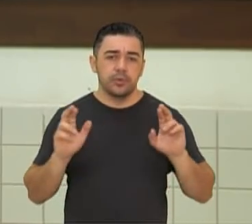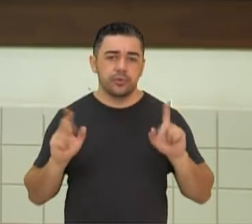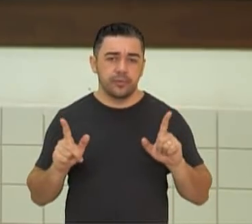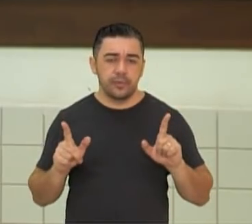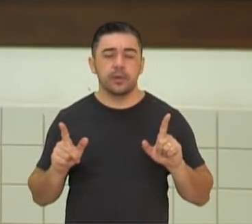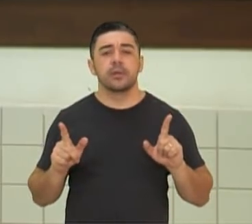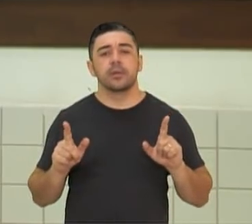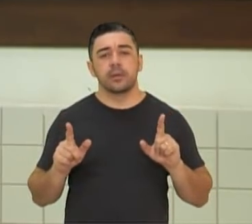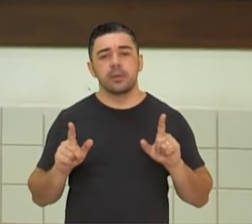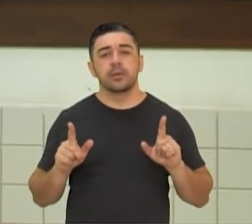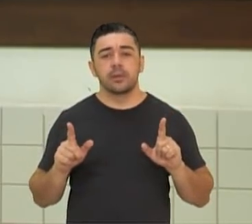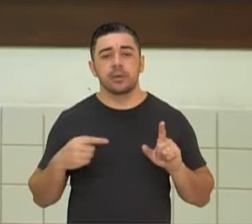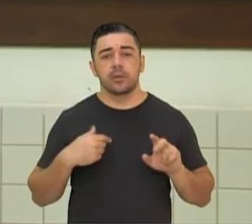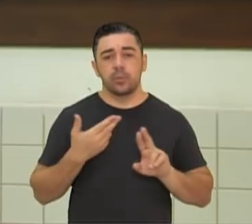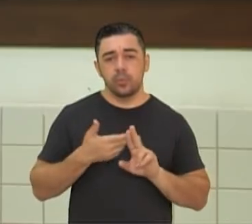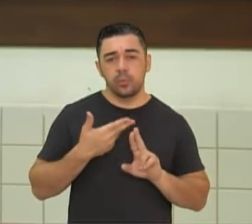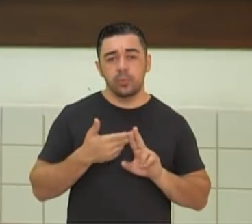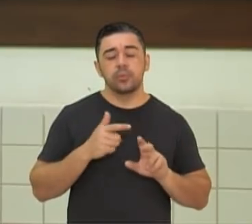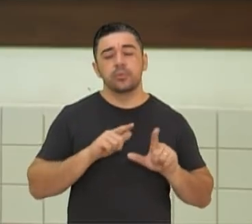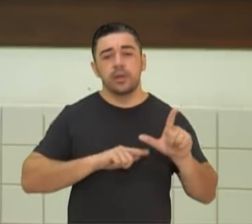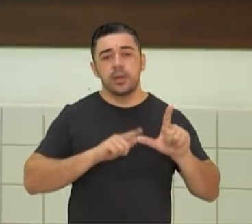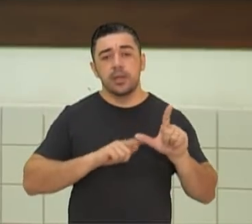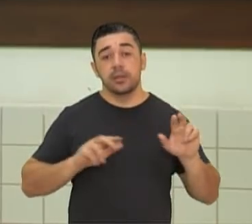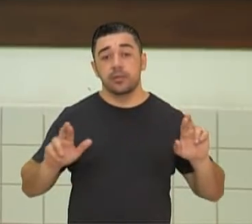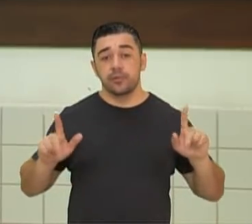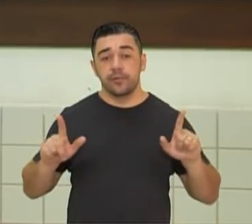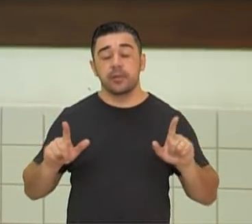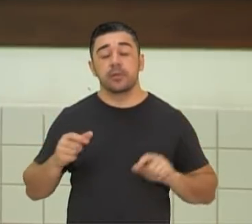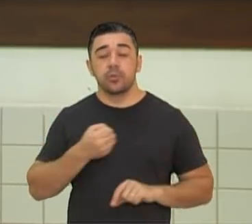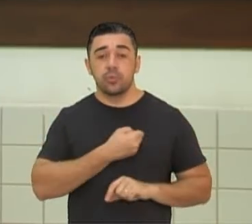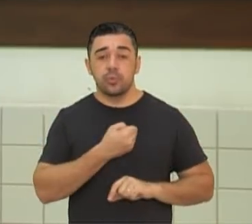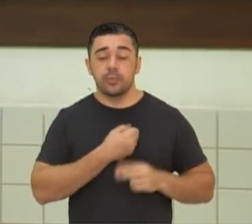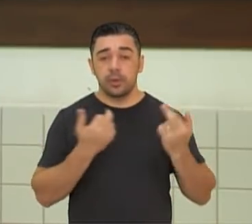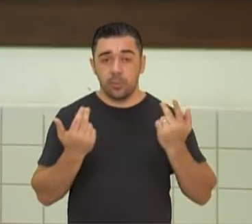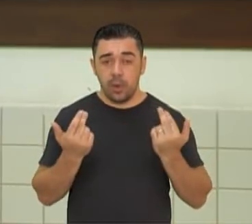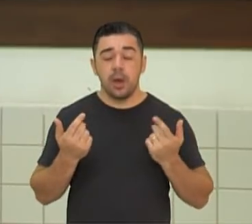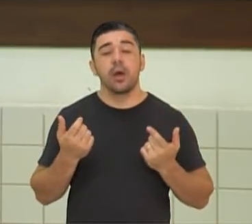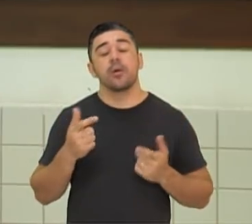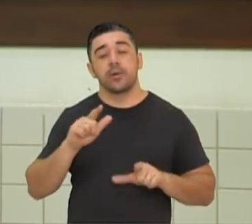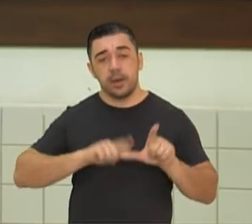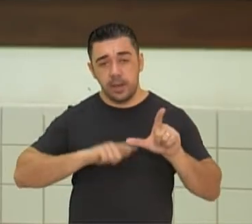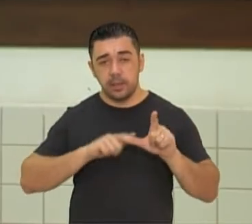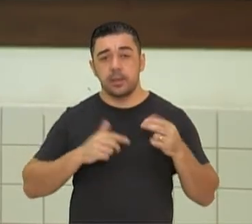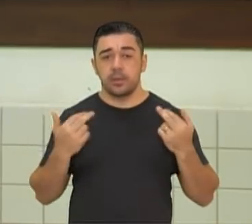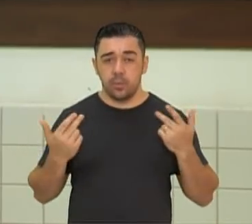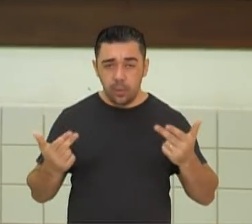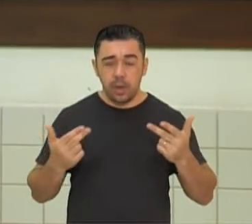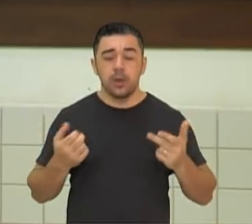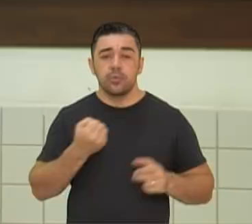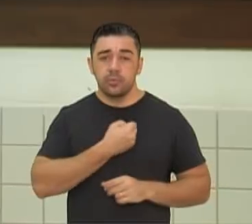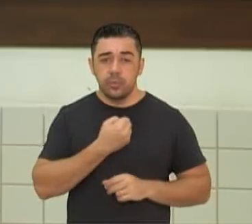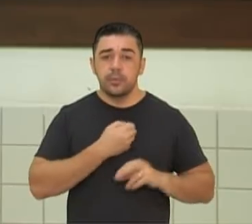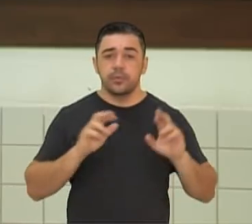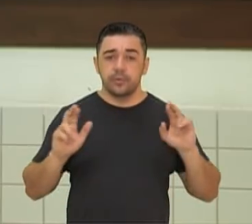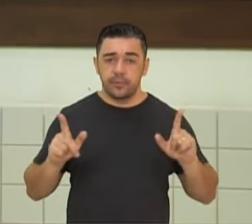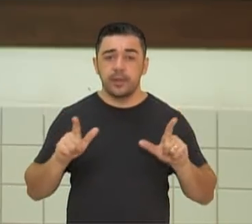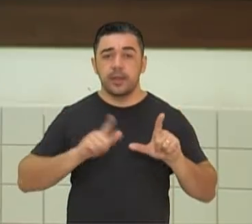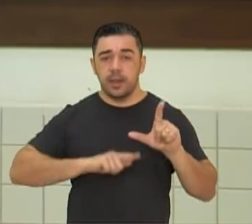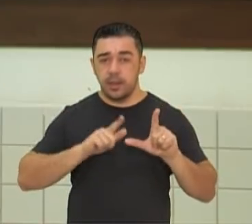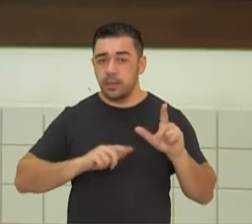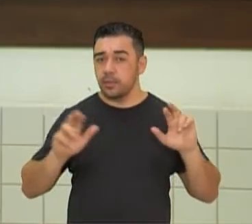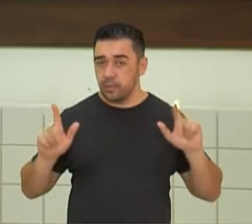serem representados, eu uso letras diferentes. Para números iguais, letras iguais. Para números diferentes, letras diferentes.